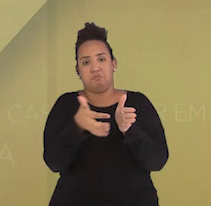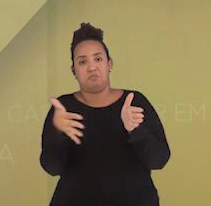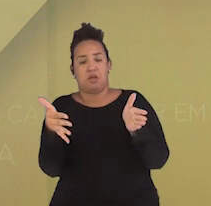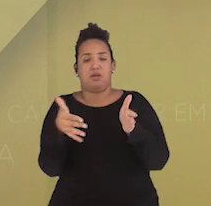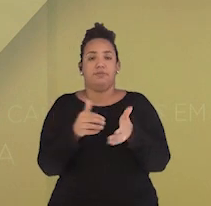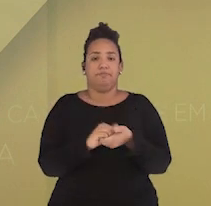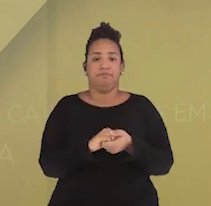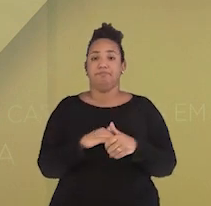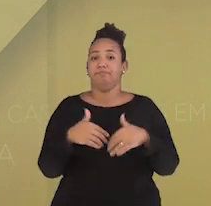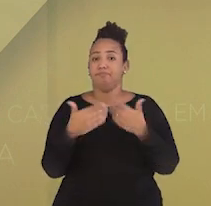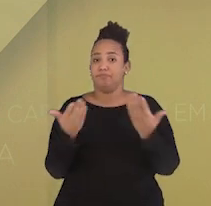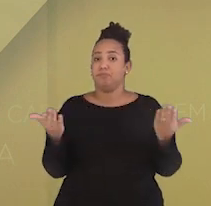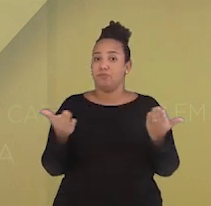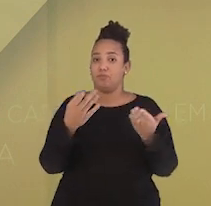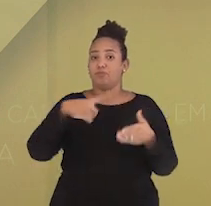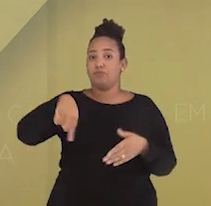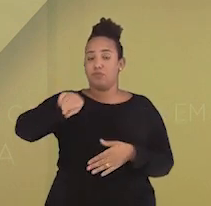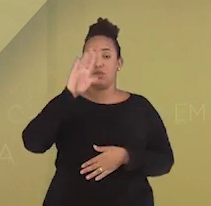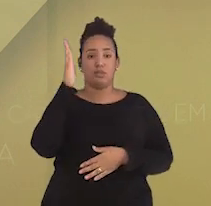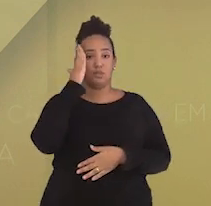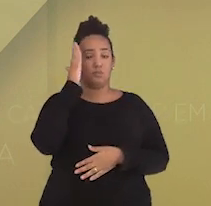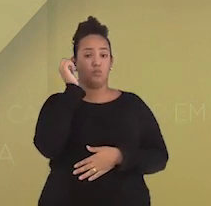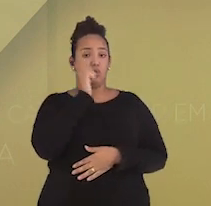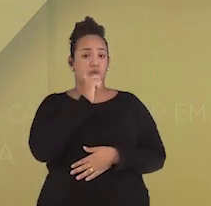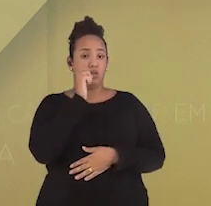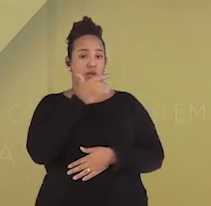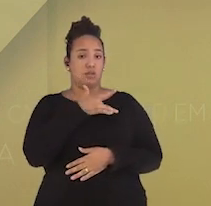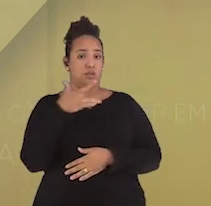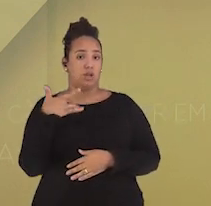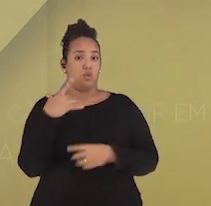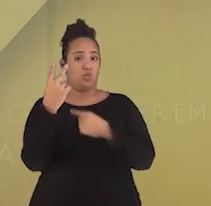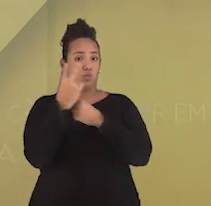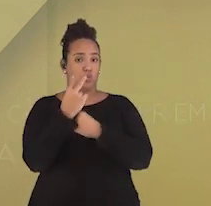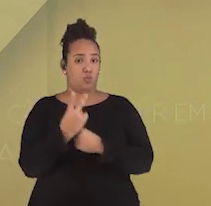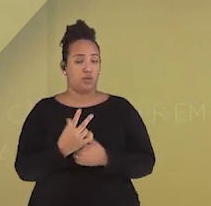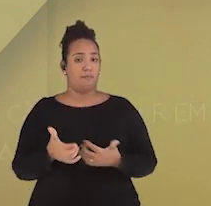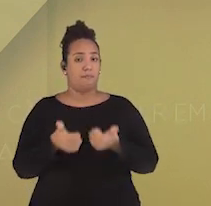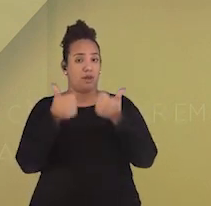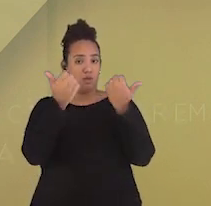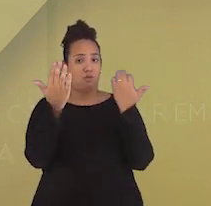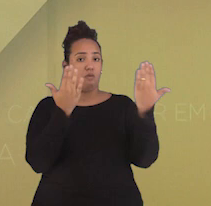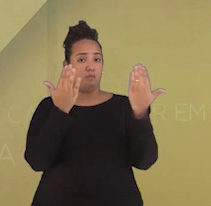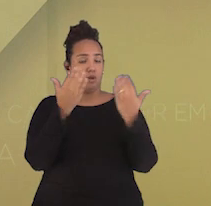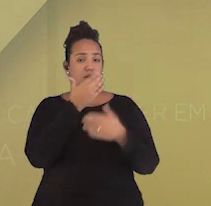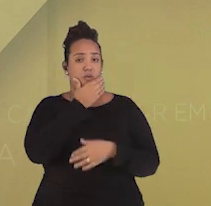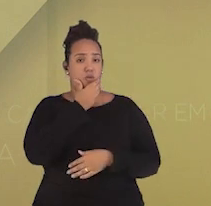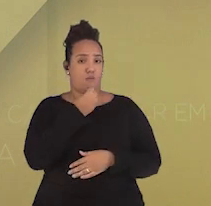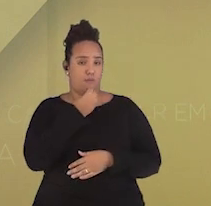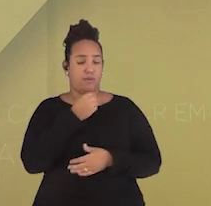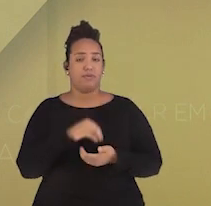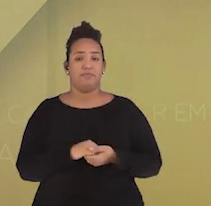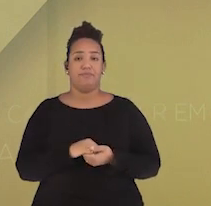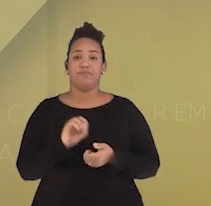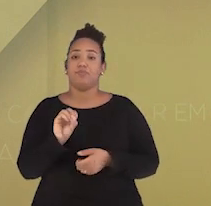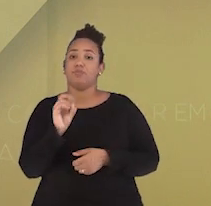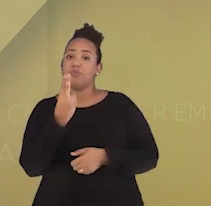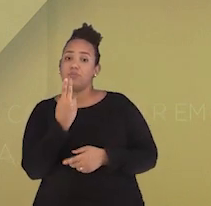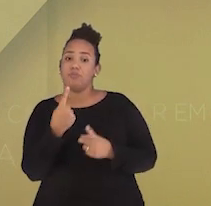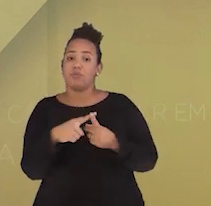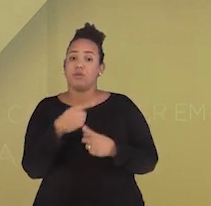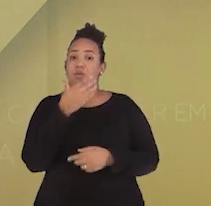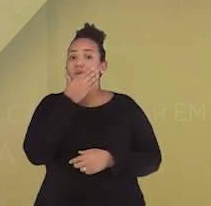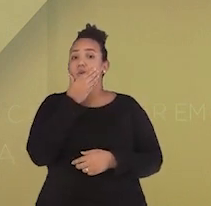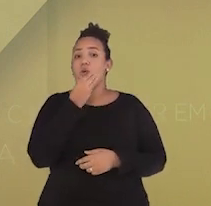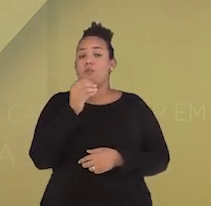que as mulheres costumam cuidar melhor da saúde do que os homens. Ou porque os homens costumam ser